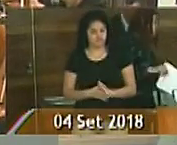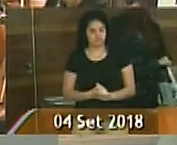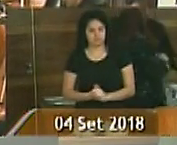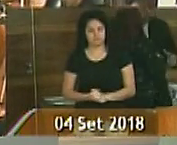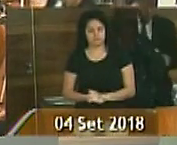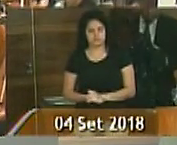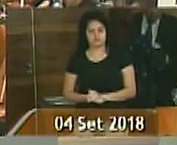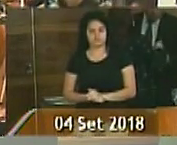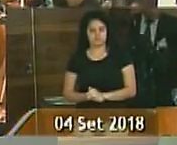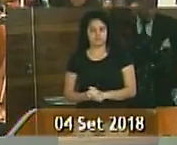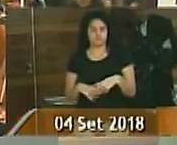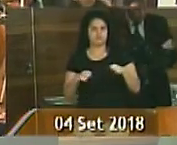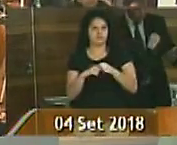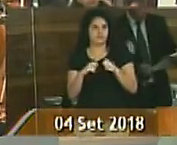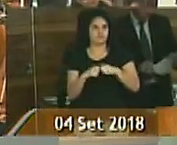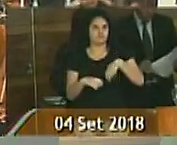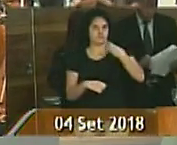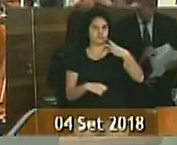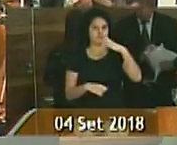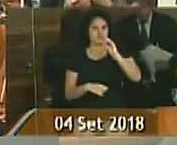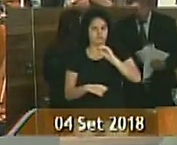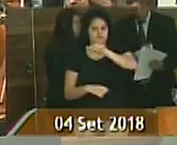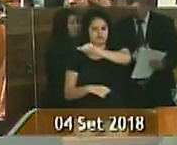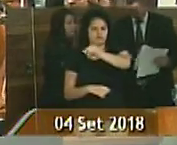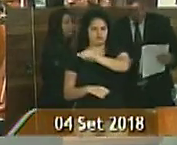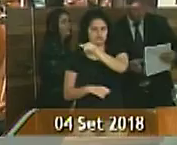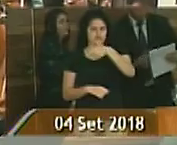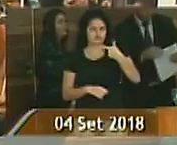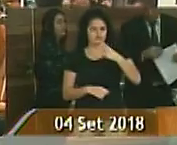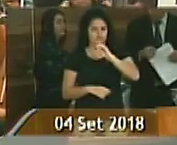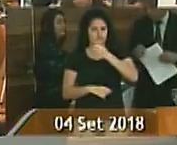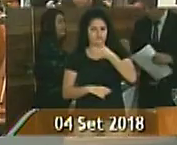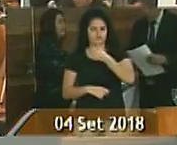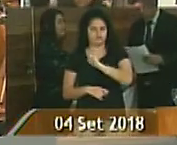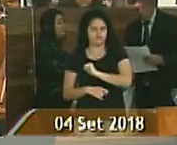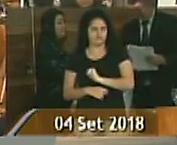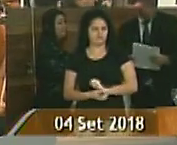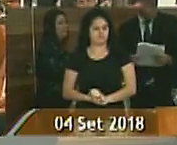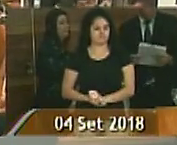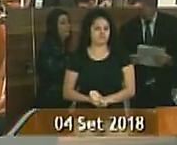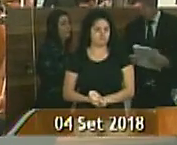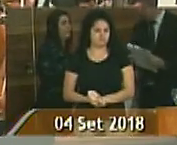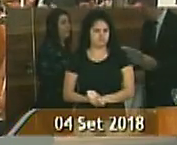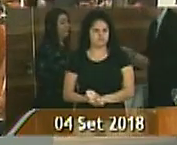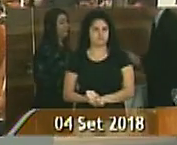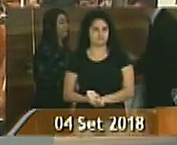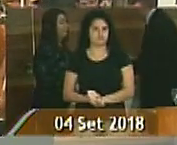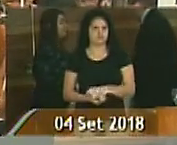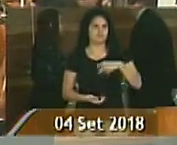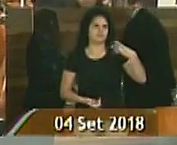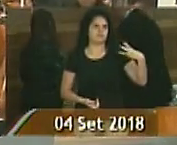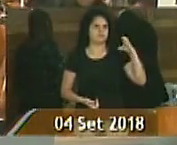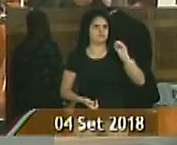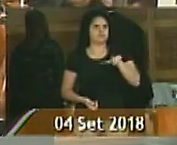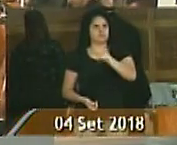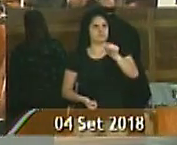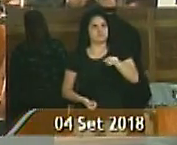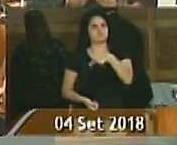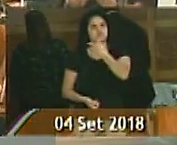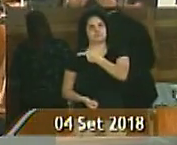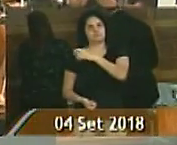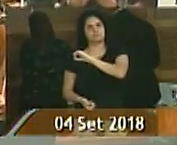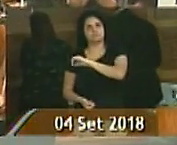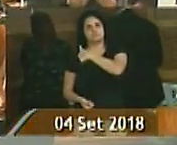18ª legislatura, realizada no dia 30 de agosto do corrente ano. Aos 30 dias do mês de